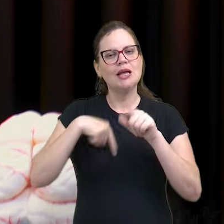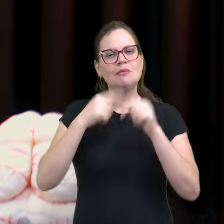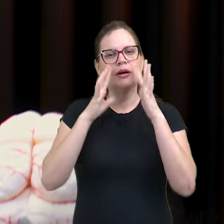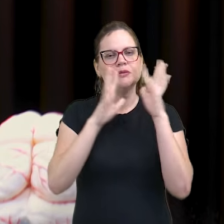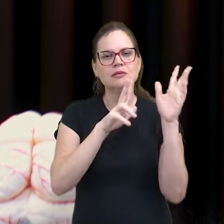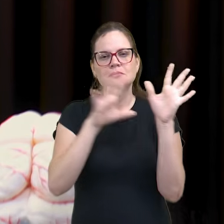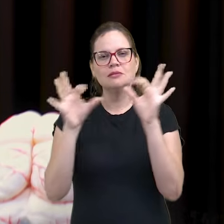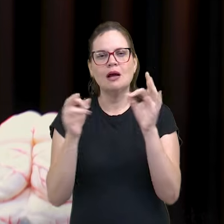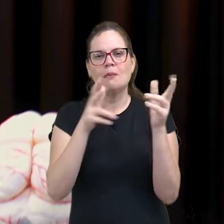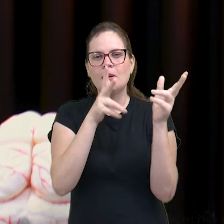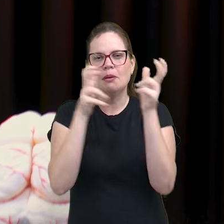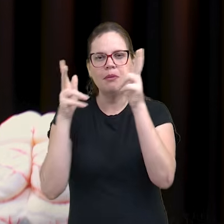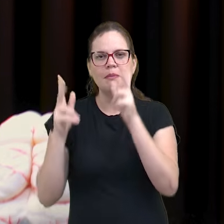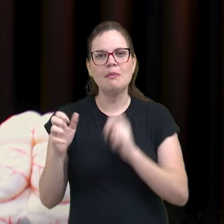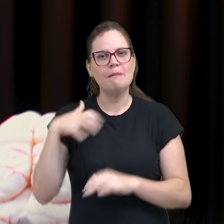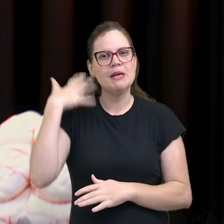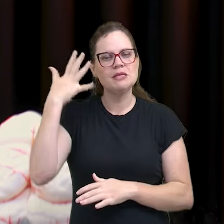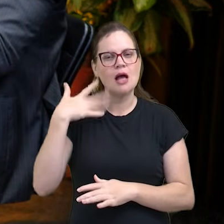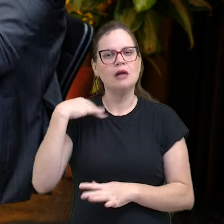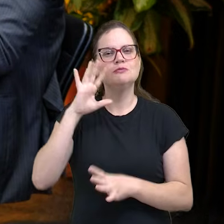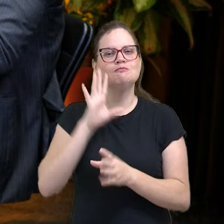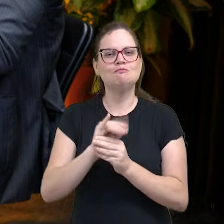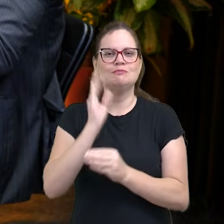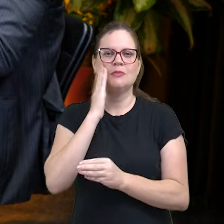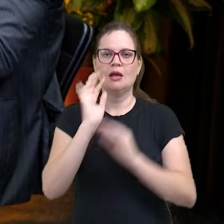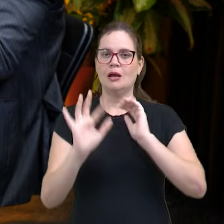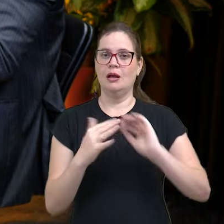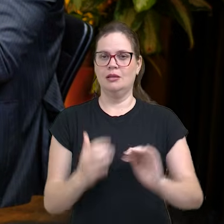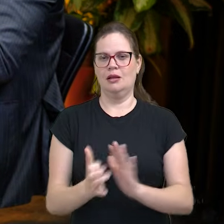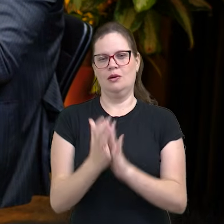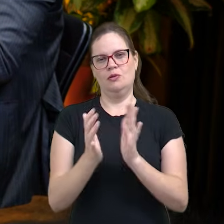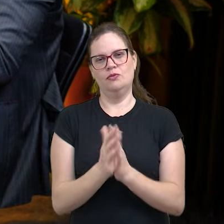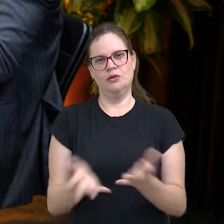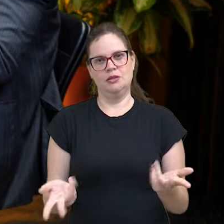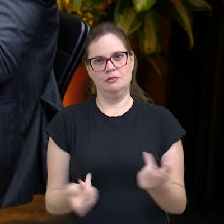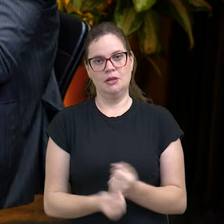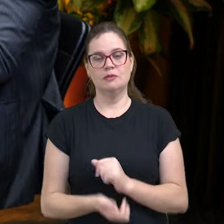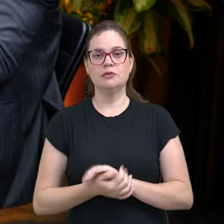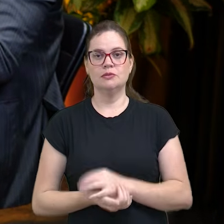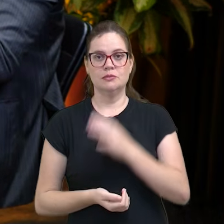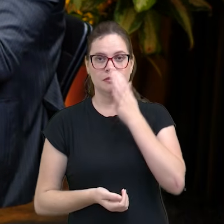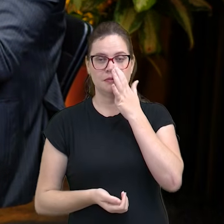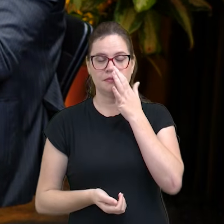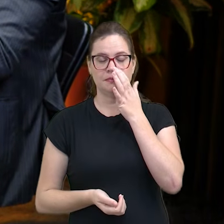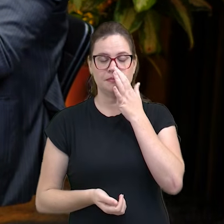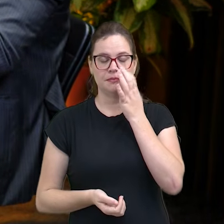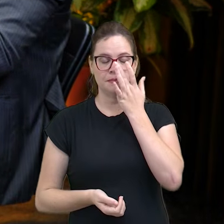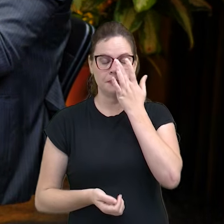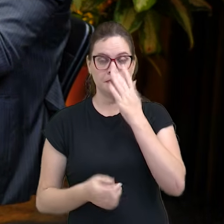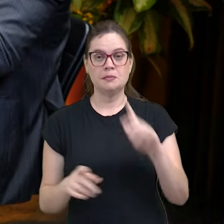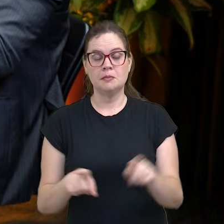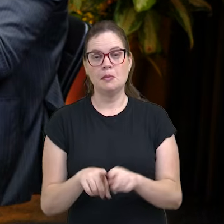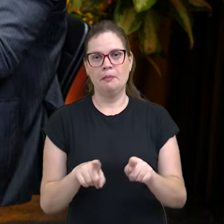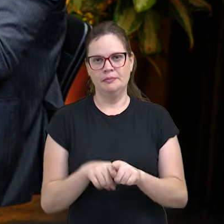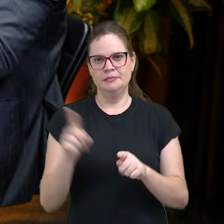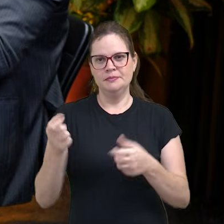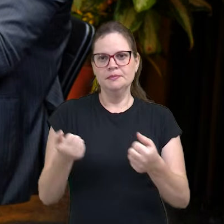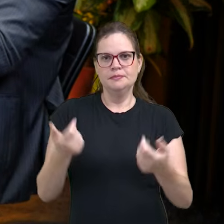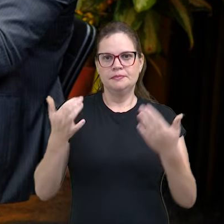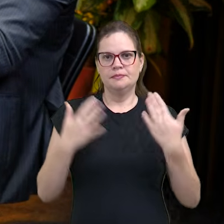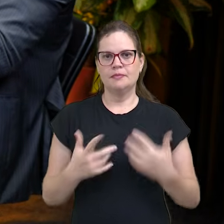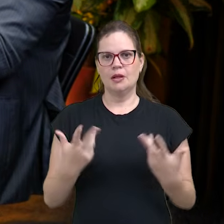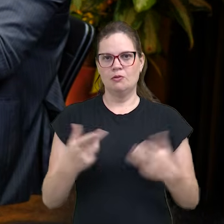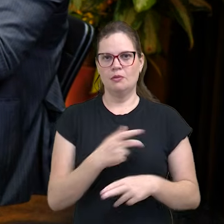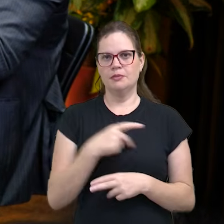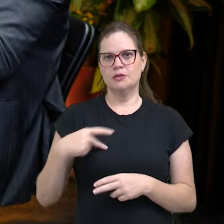está preparado para receber ali a palavra. E isso é maravilhoso. Cantar louvores é maravilhoso. E o louvor,